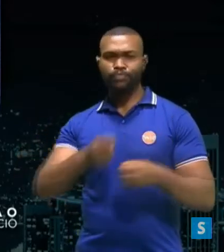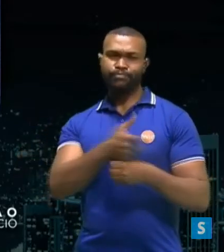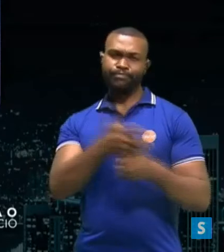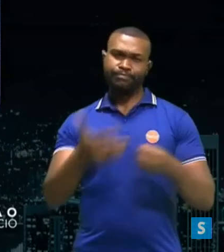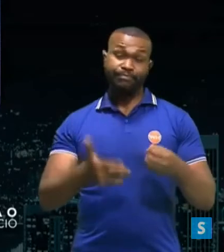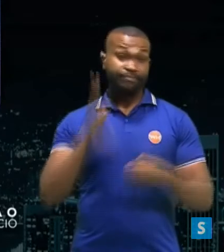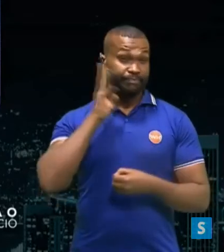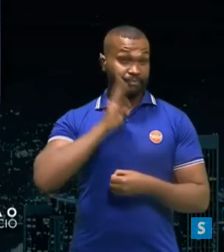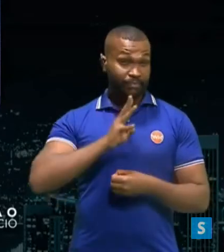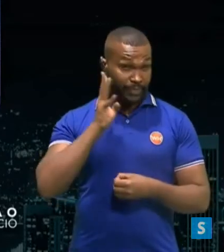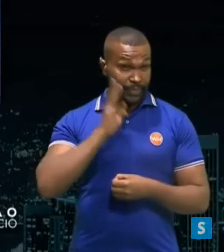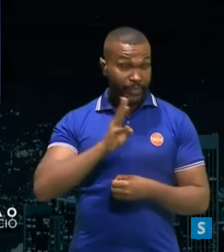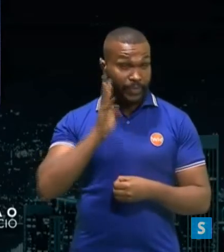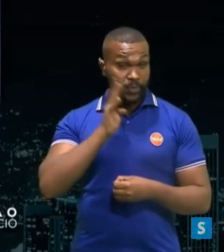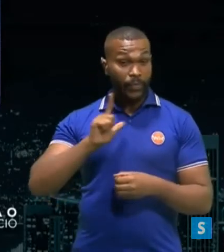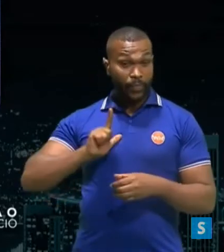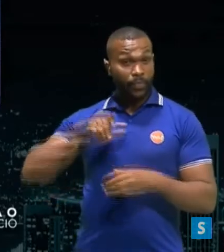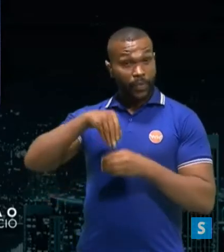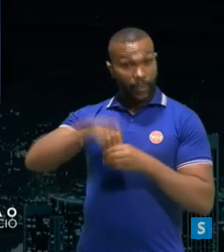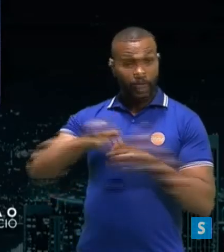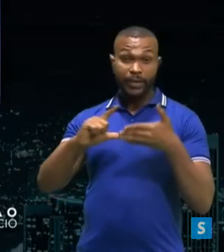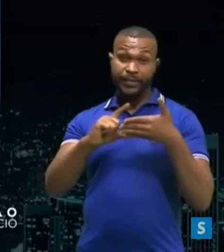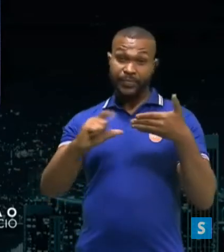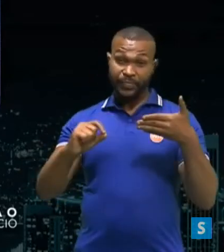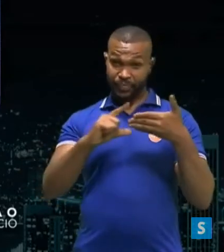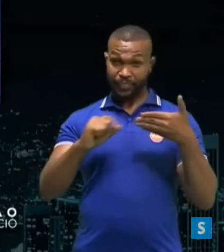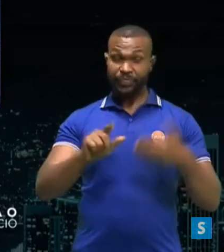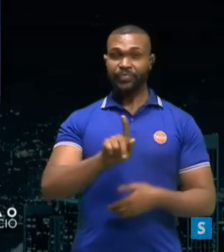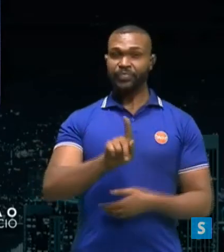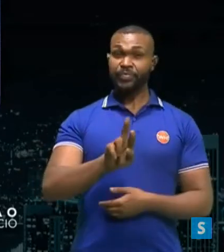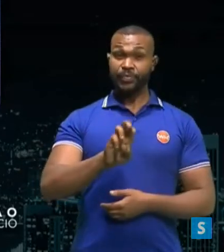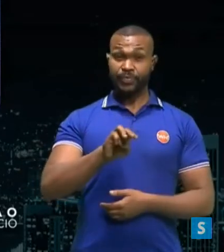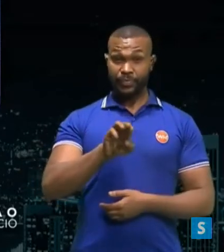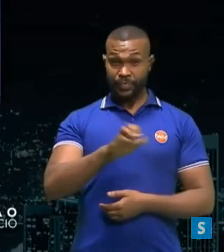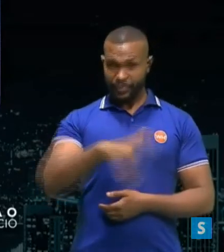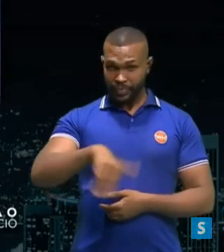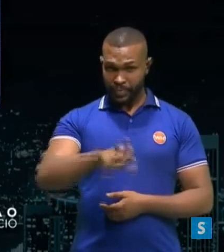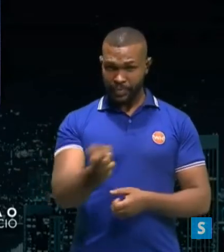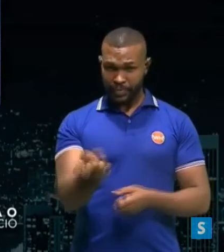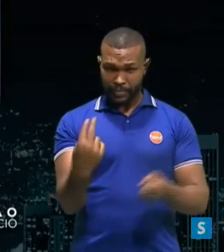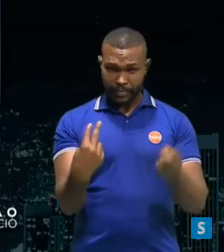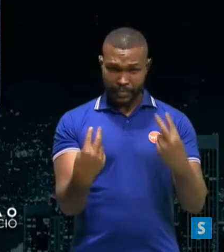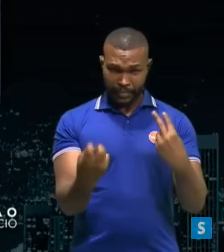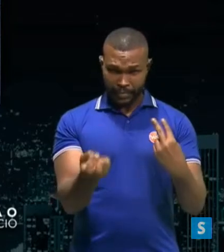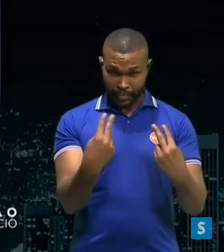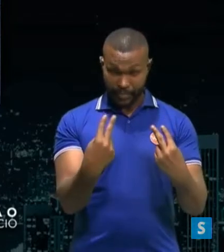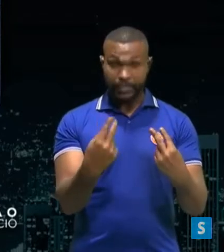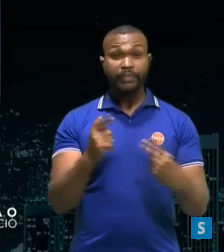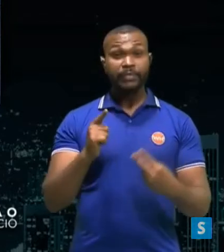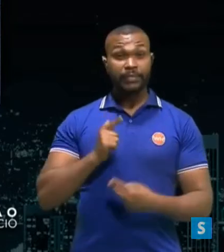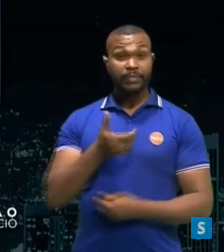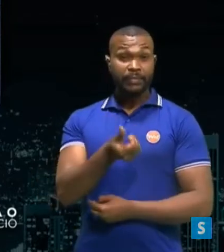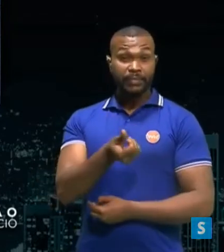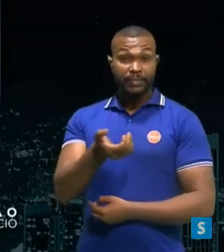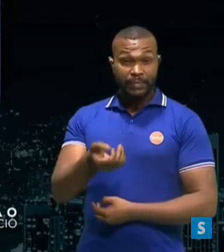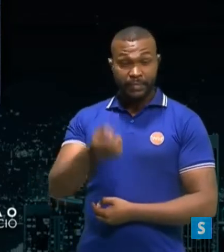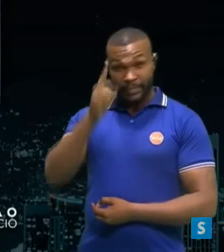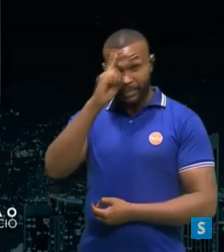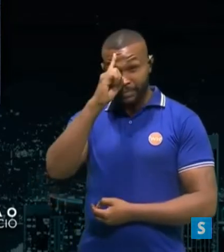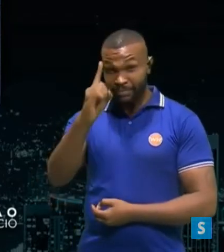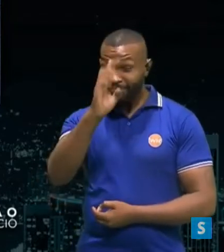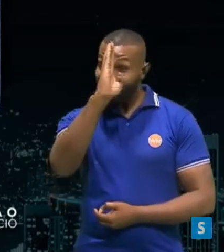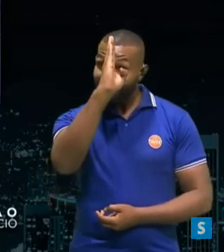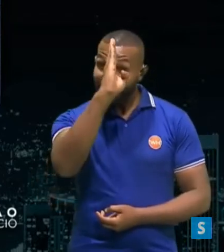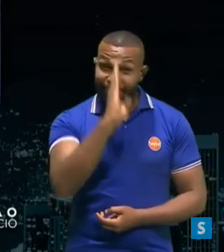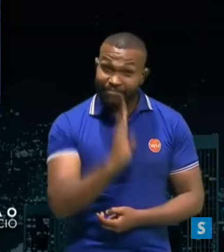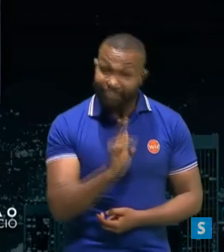bacana tudo dentro de estar sempre me e todo mundo que tá aqui acompanhando o evento e tem 60 dias